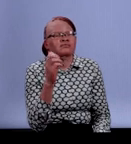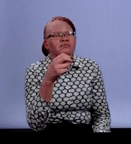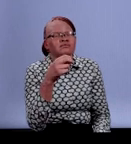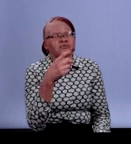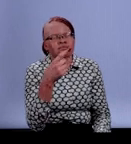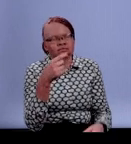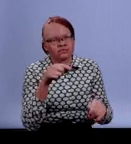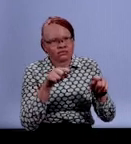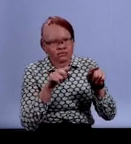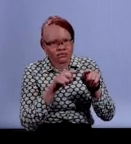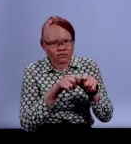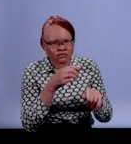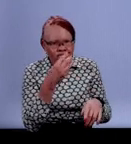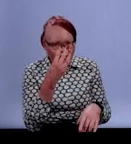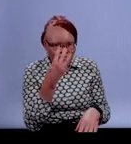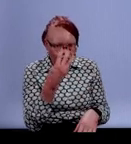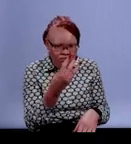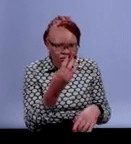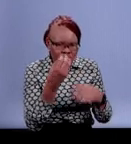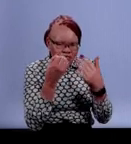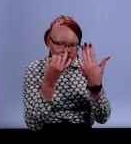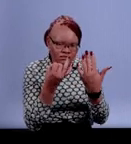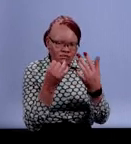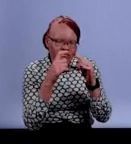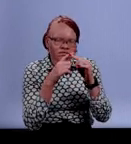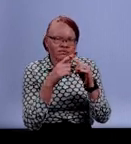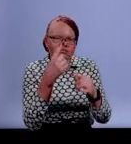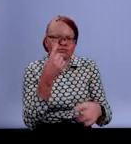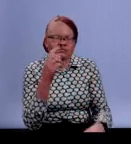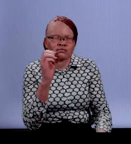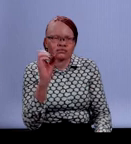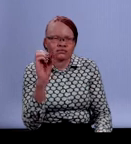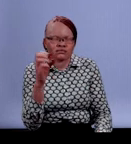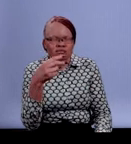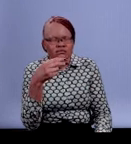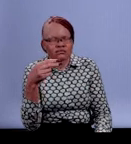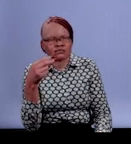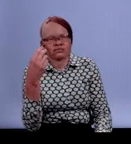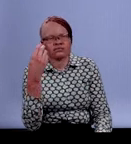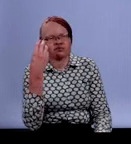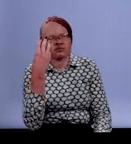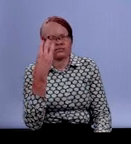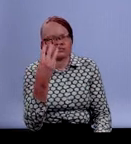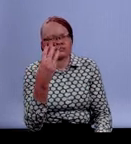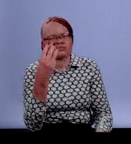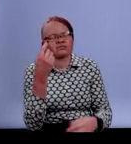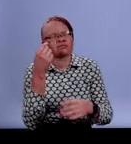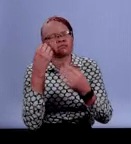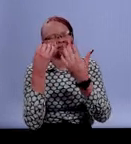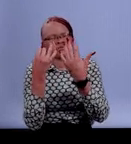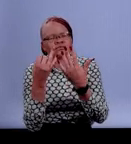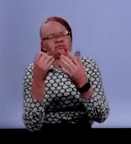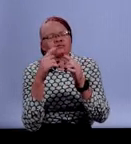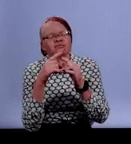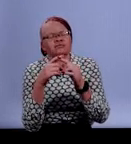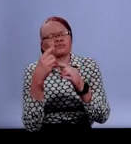3.700 é o mesmo que dizer 37x tem que é igual a 37 x 10